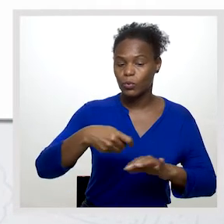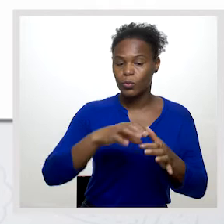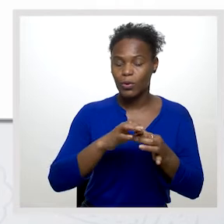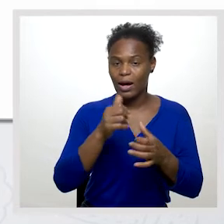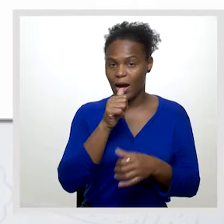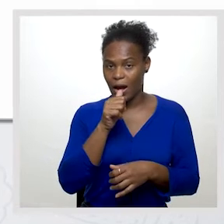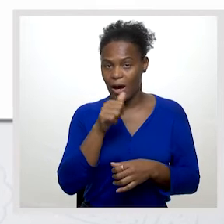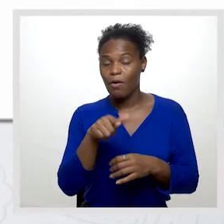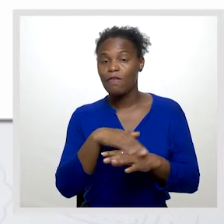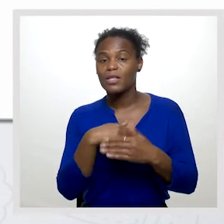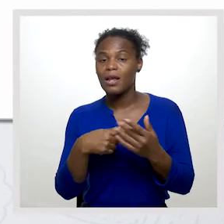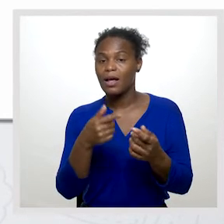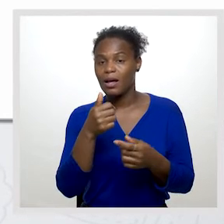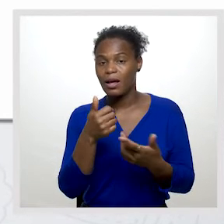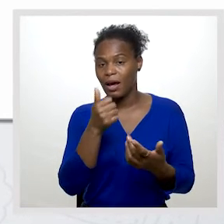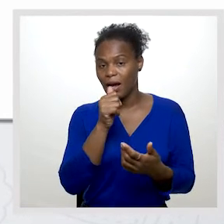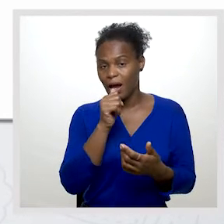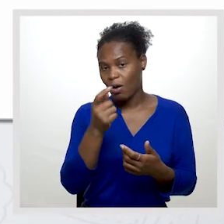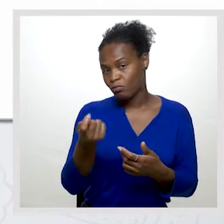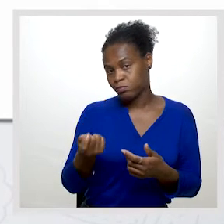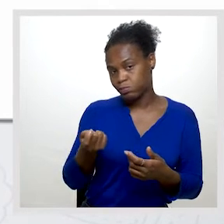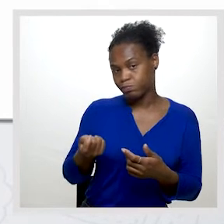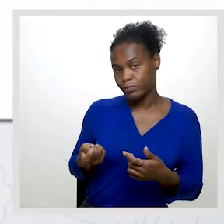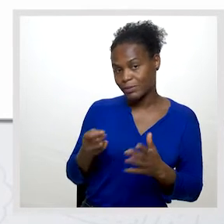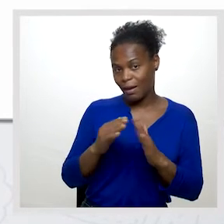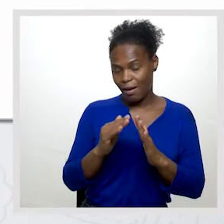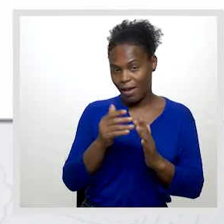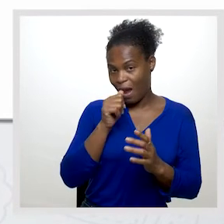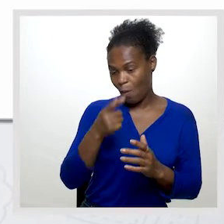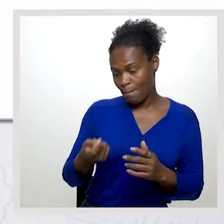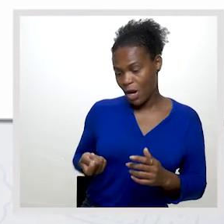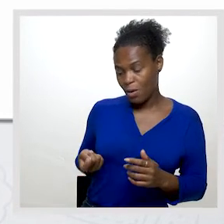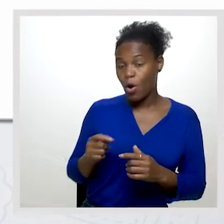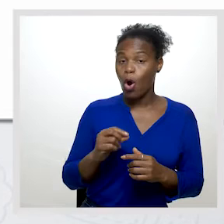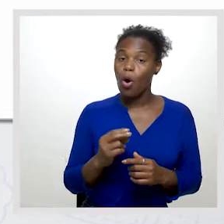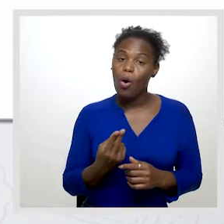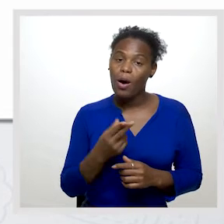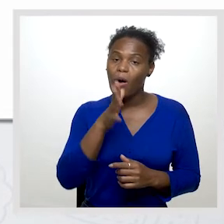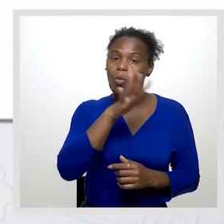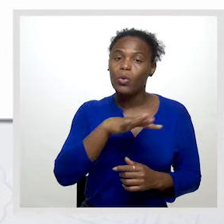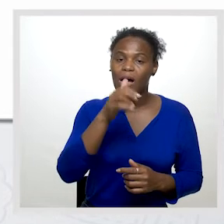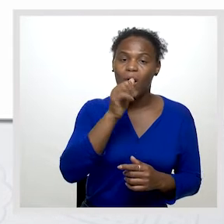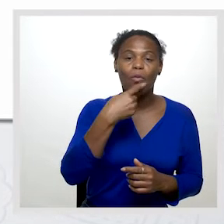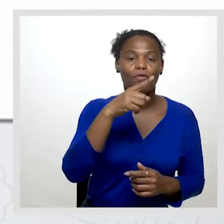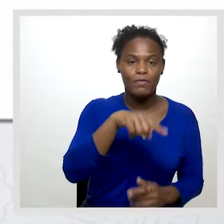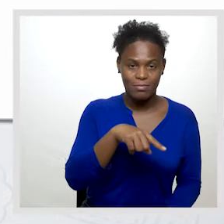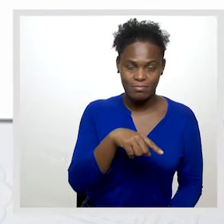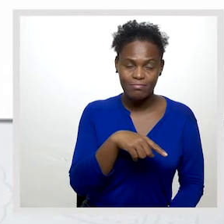hídricos é fazer a poupança no uso doméstico ou então fazer a reutilização da